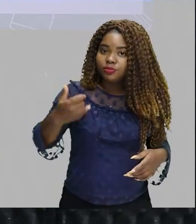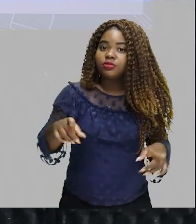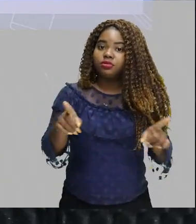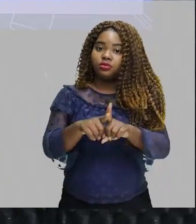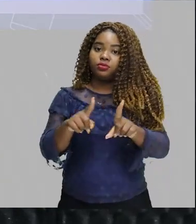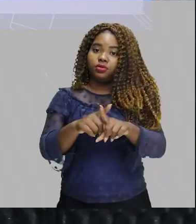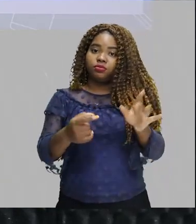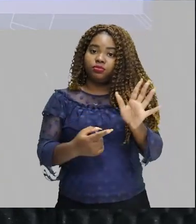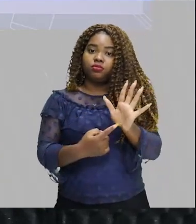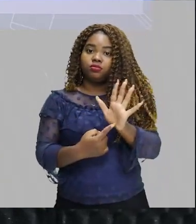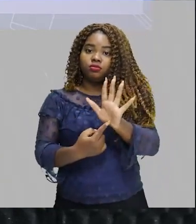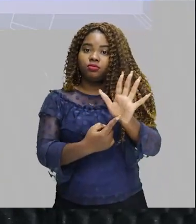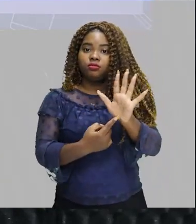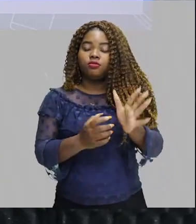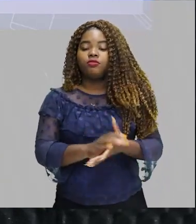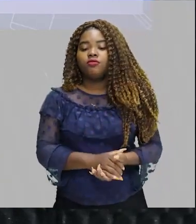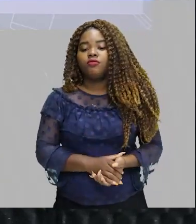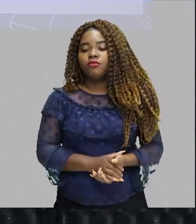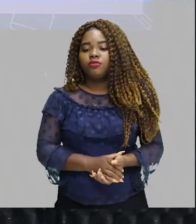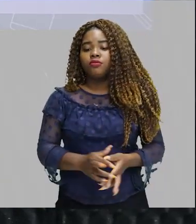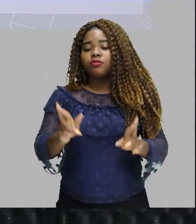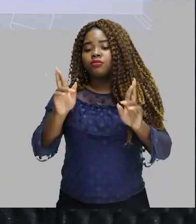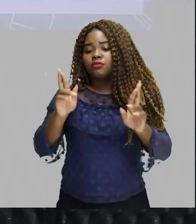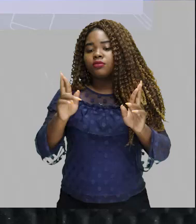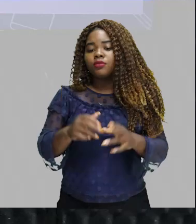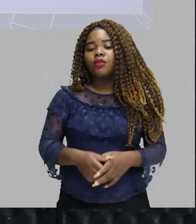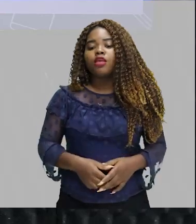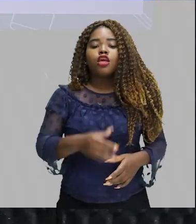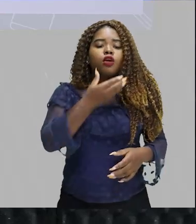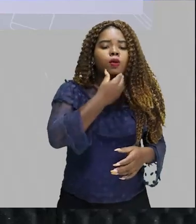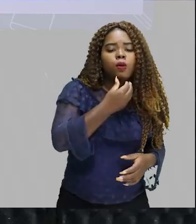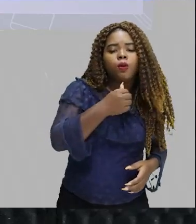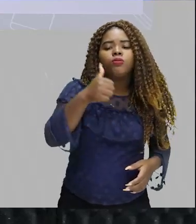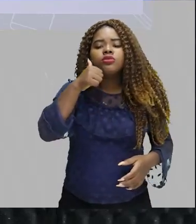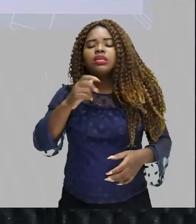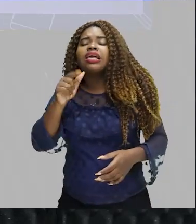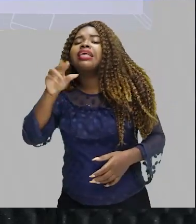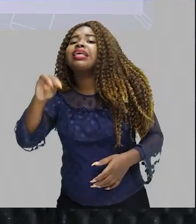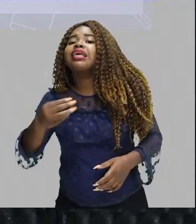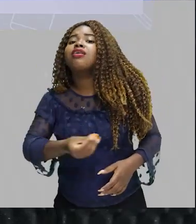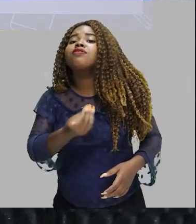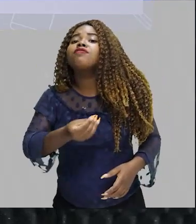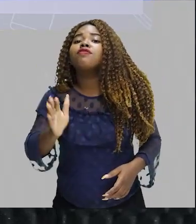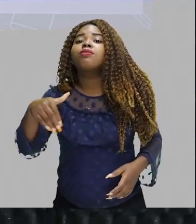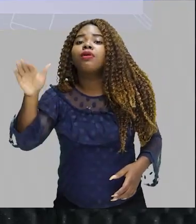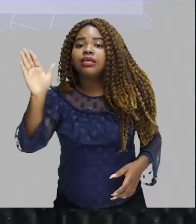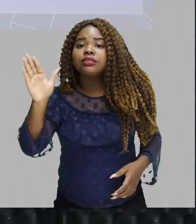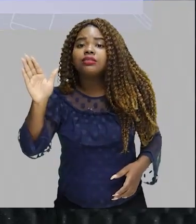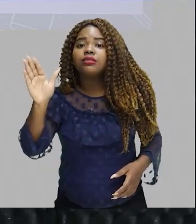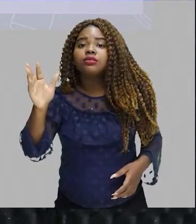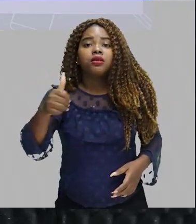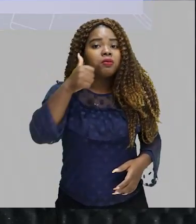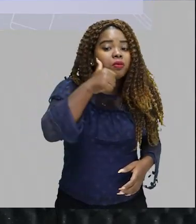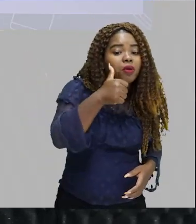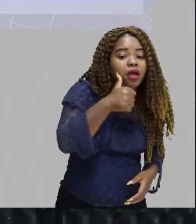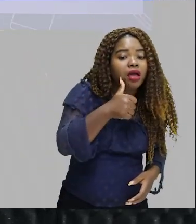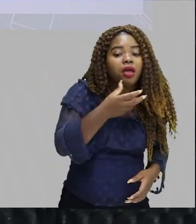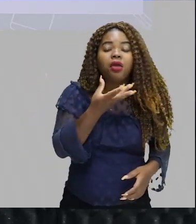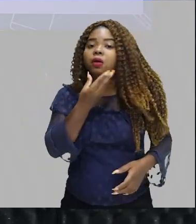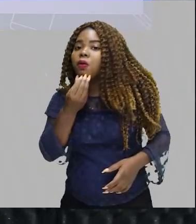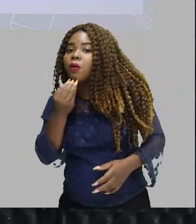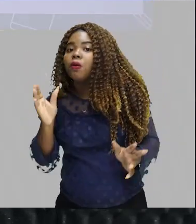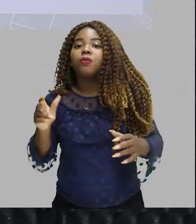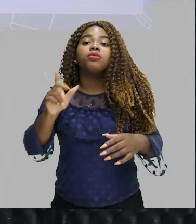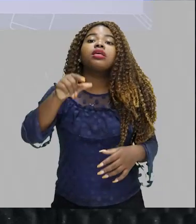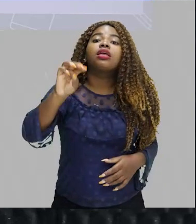vai me mostrar perspectivas entre homens e mulheres. Quem é que vive mais? Vive mais mulher? Vive mais homem? Então é um